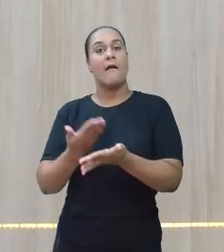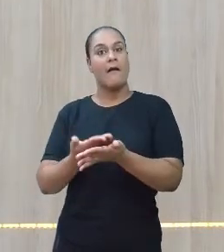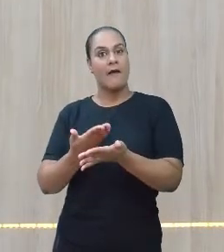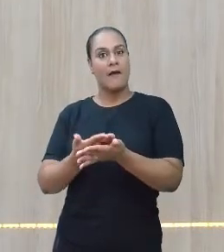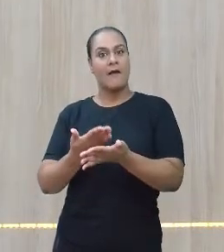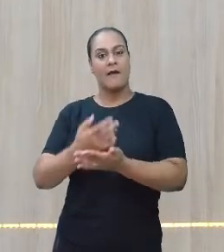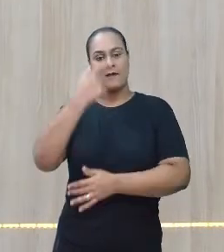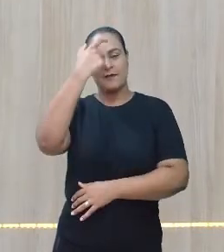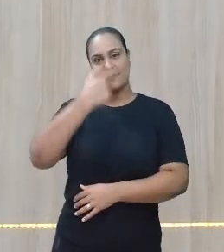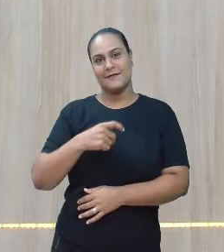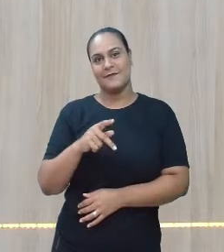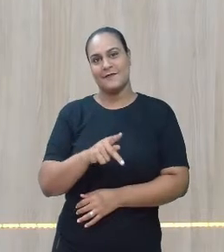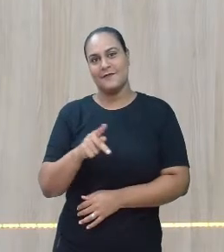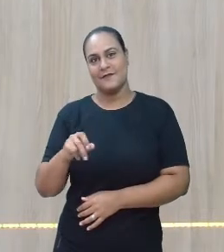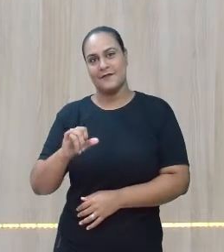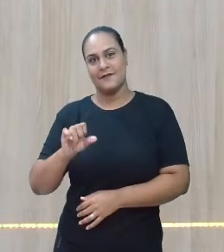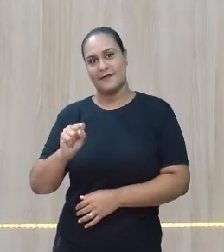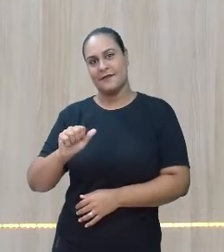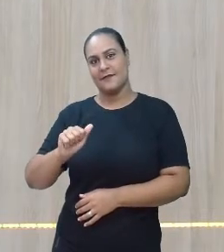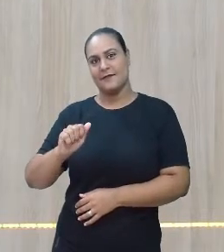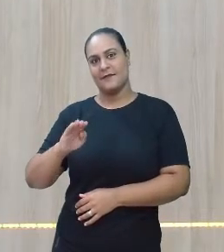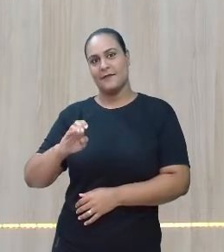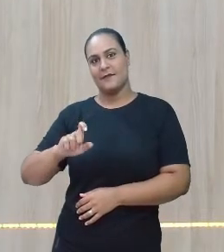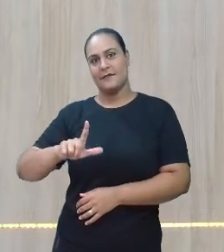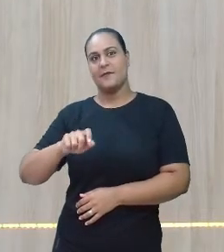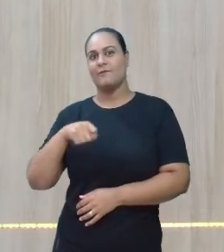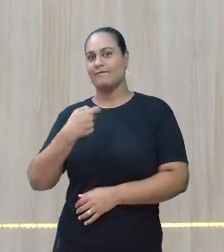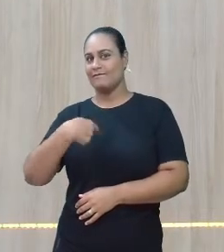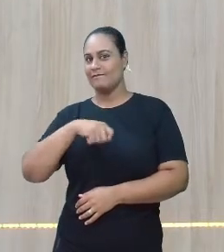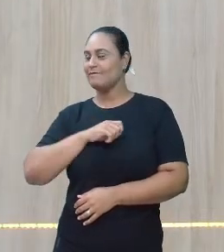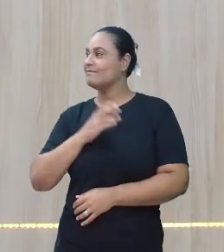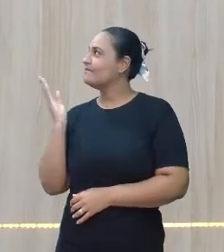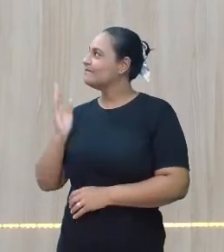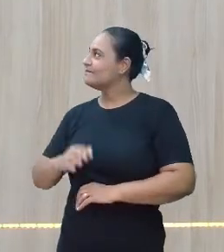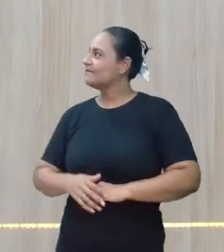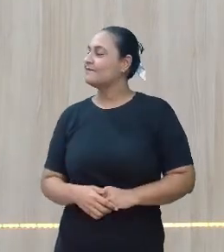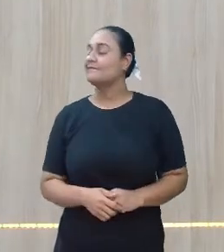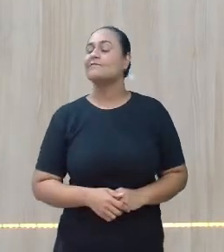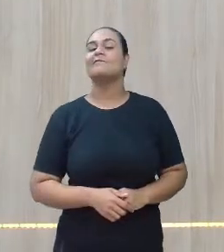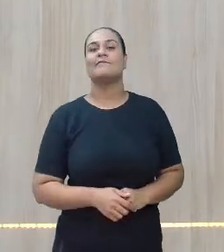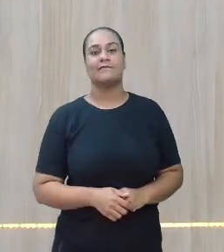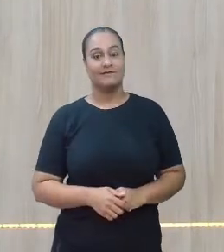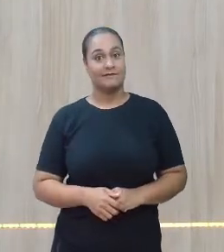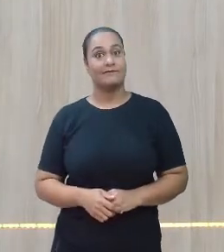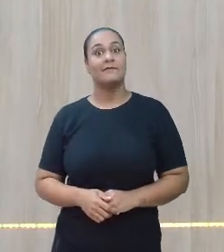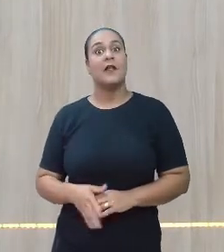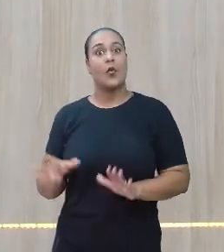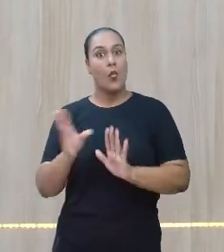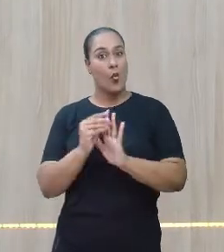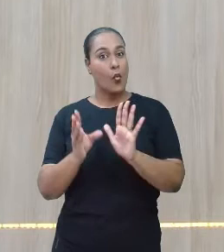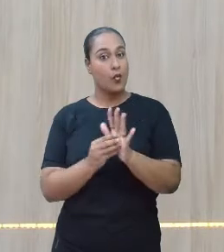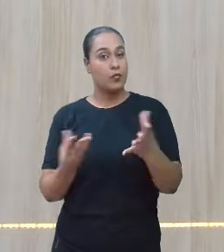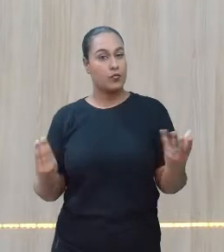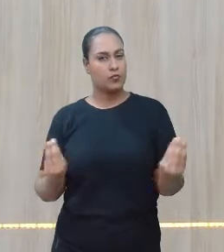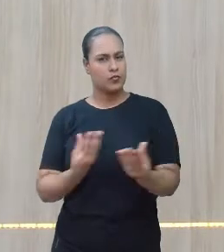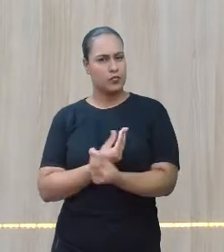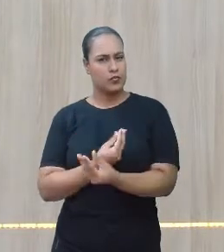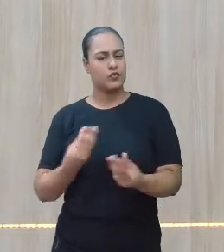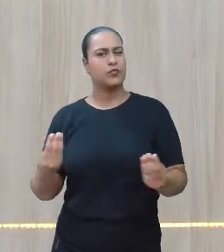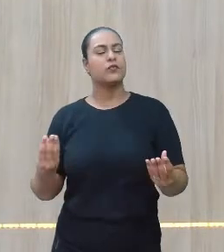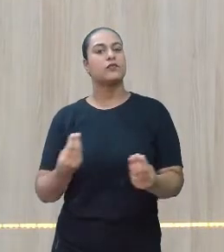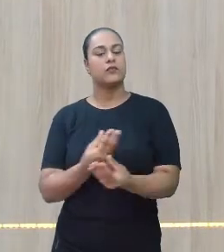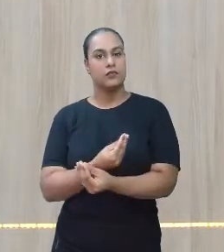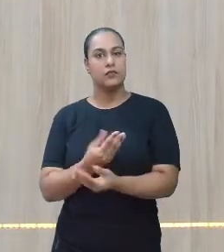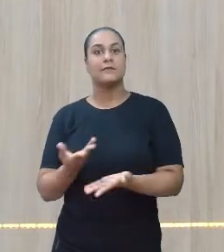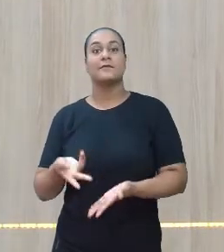sou a professora Isabel e esse é o meu sinal. Mas vamos lá, temos muita coisa para ver hoje a respeito aí ainda do